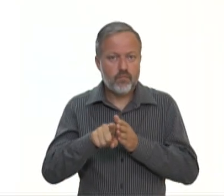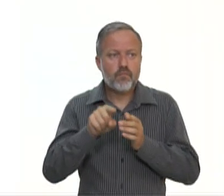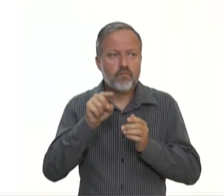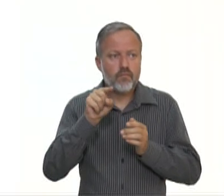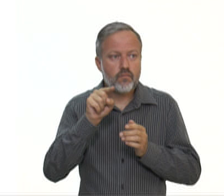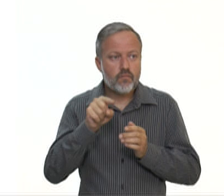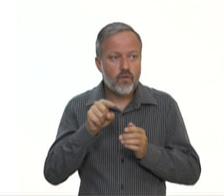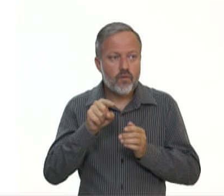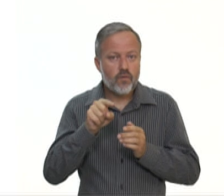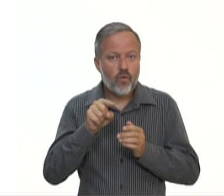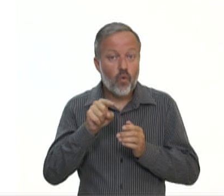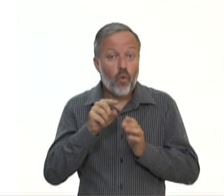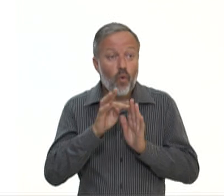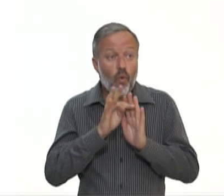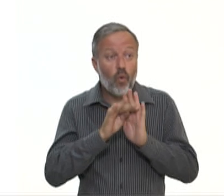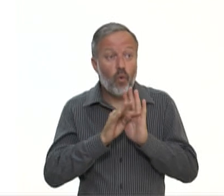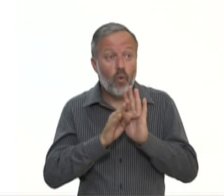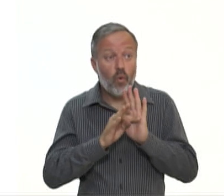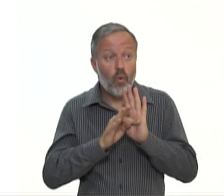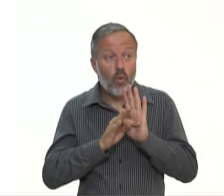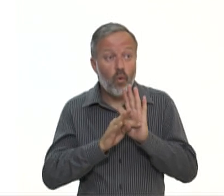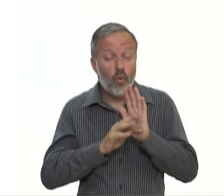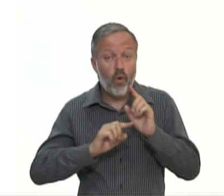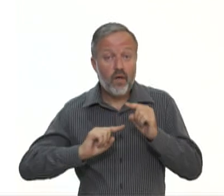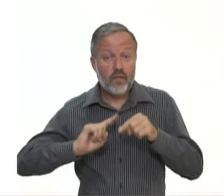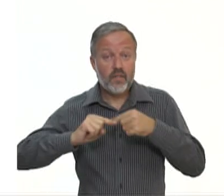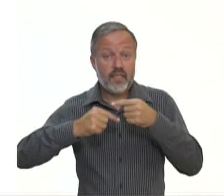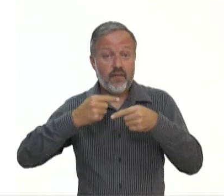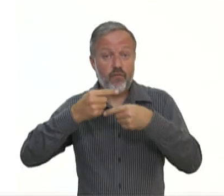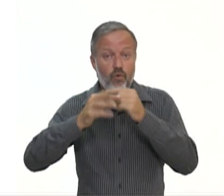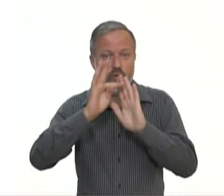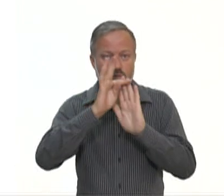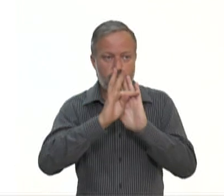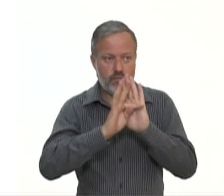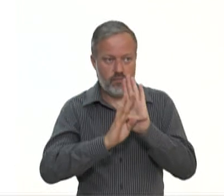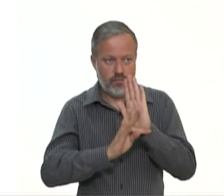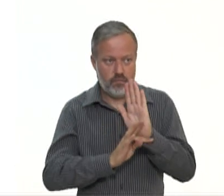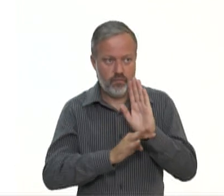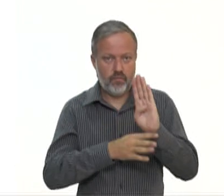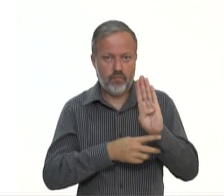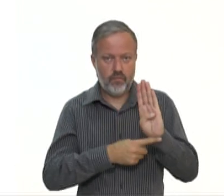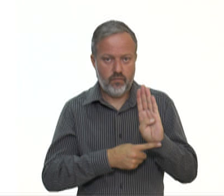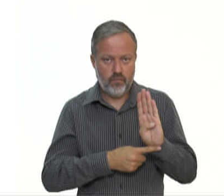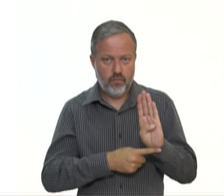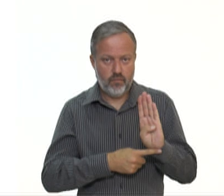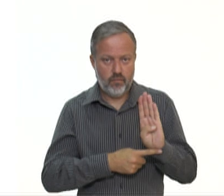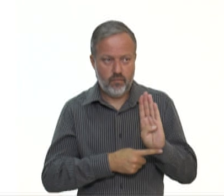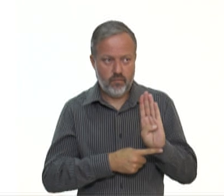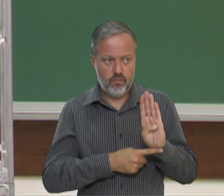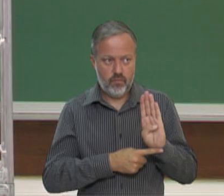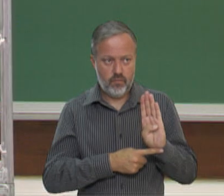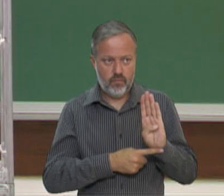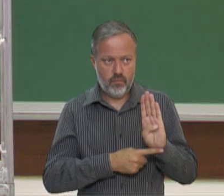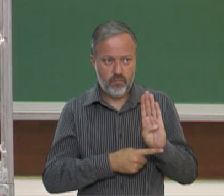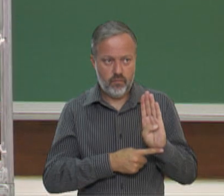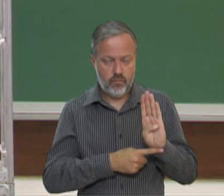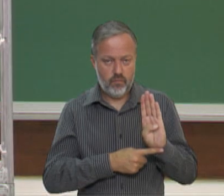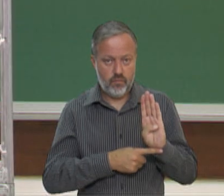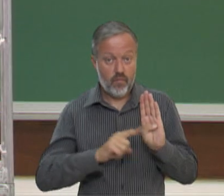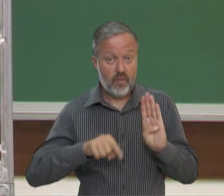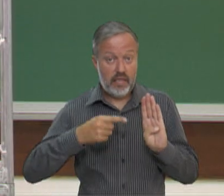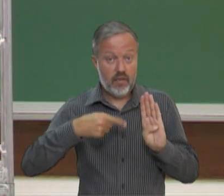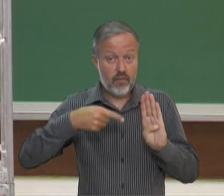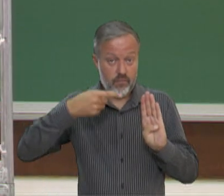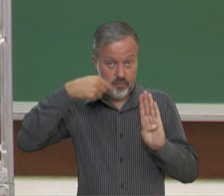El cuerpo consiste en el desarrollo del texto. Então, o corpo, o desarrollo, como